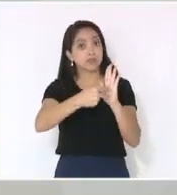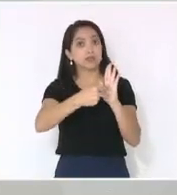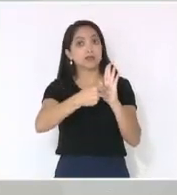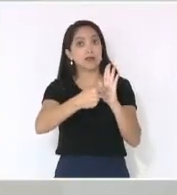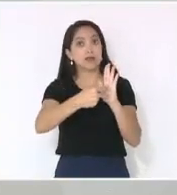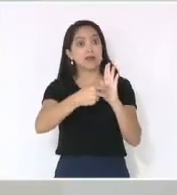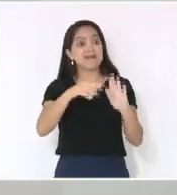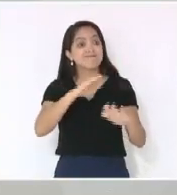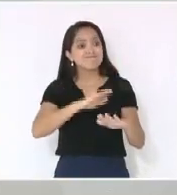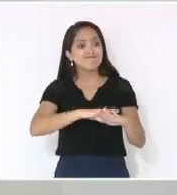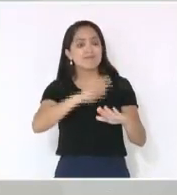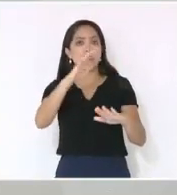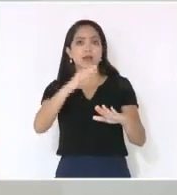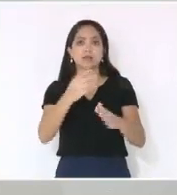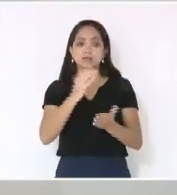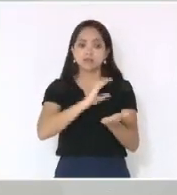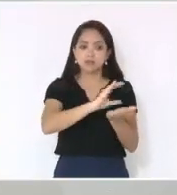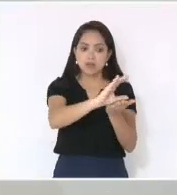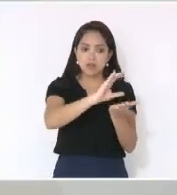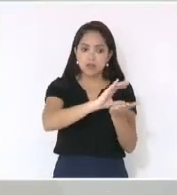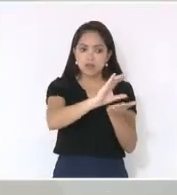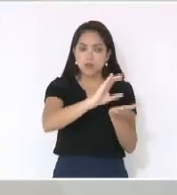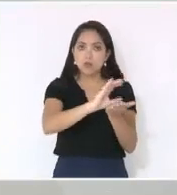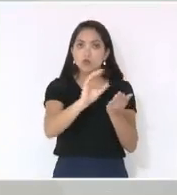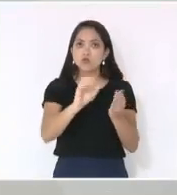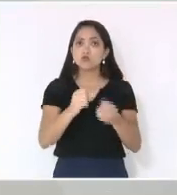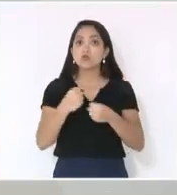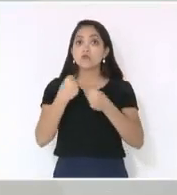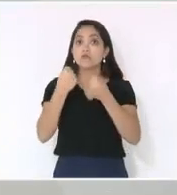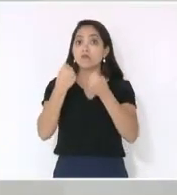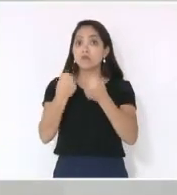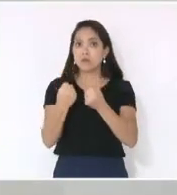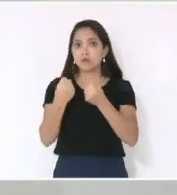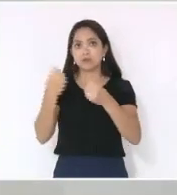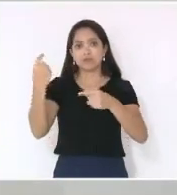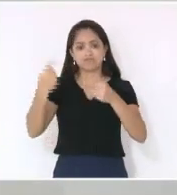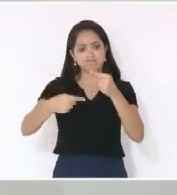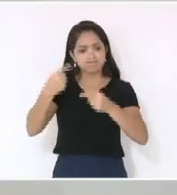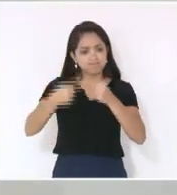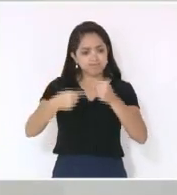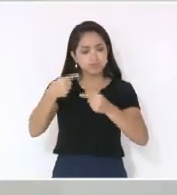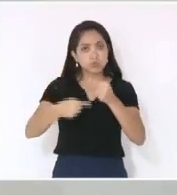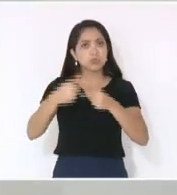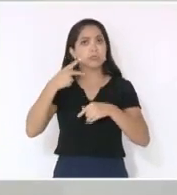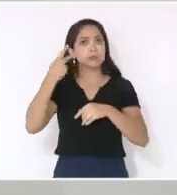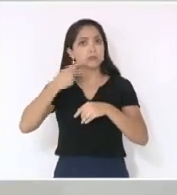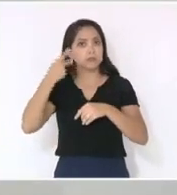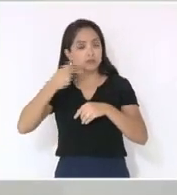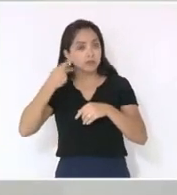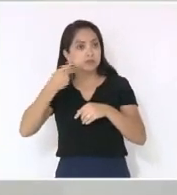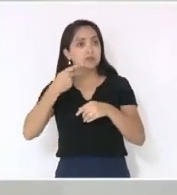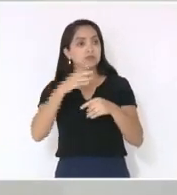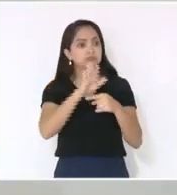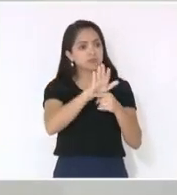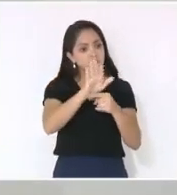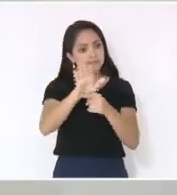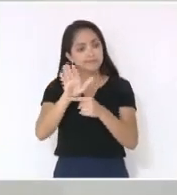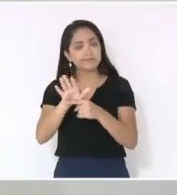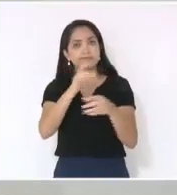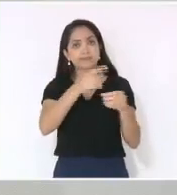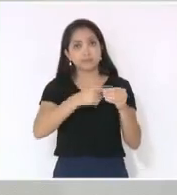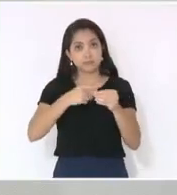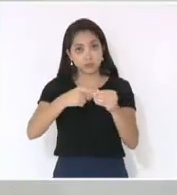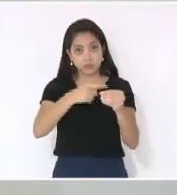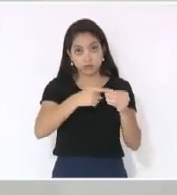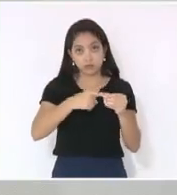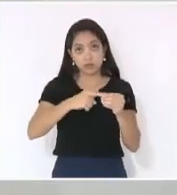mais recursos e mais força política para os municípios. Região